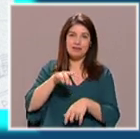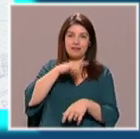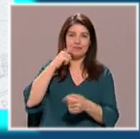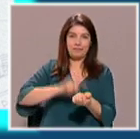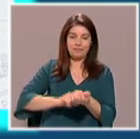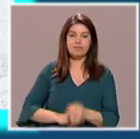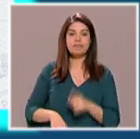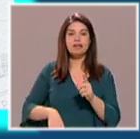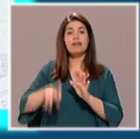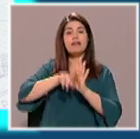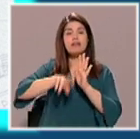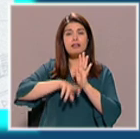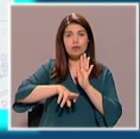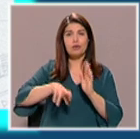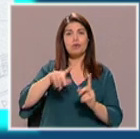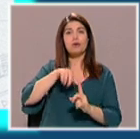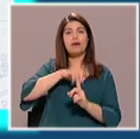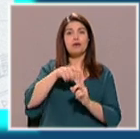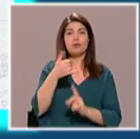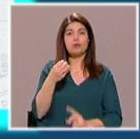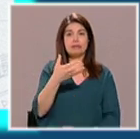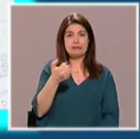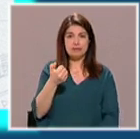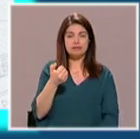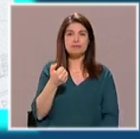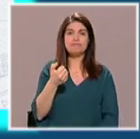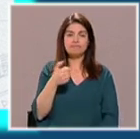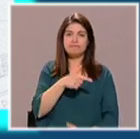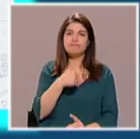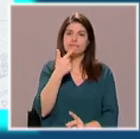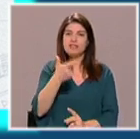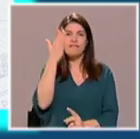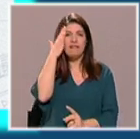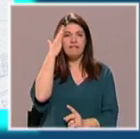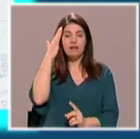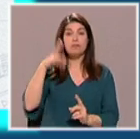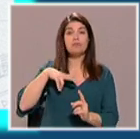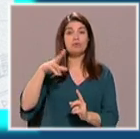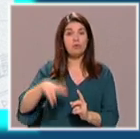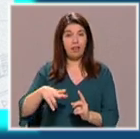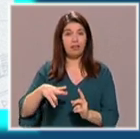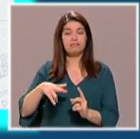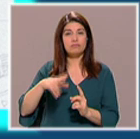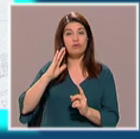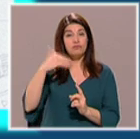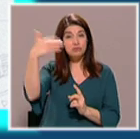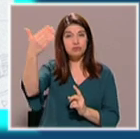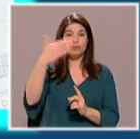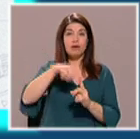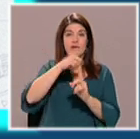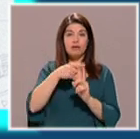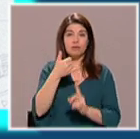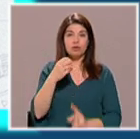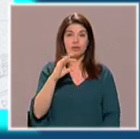da Diabetes, Fatos e Números, de 2015, também há uma previsão da diabetes em Portugal que estima que em